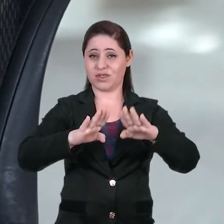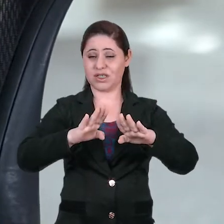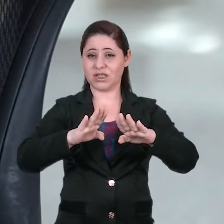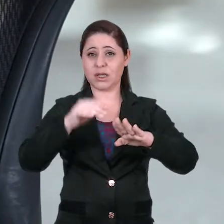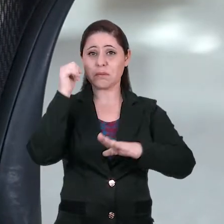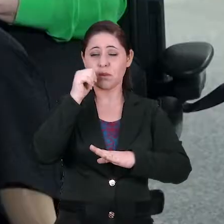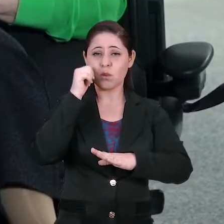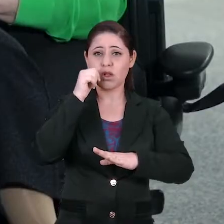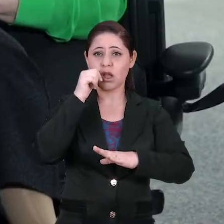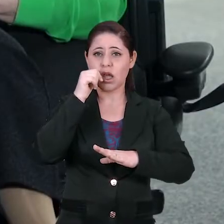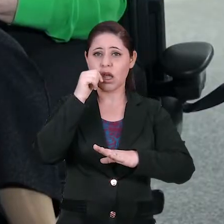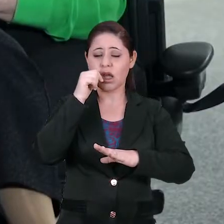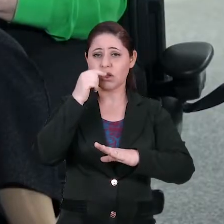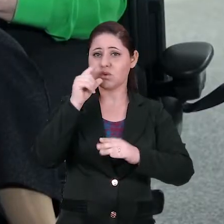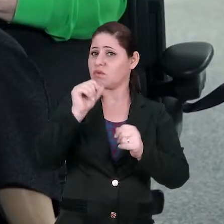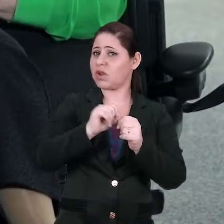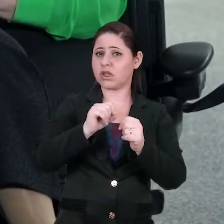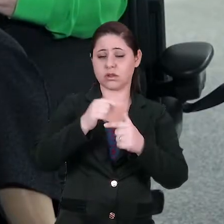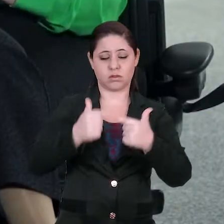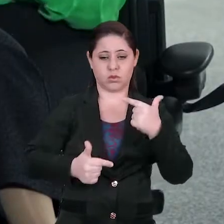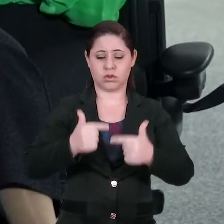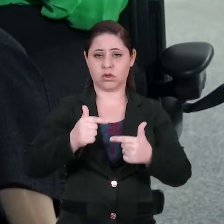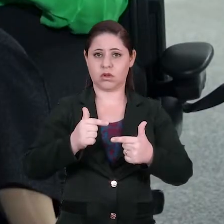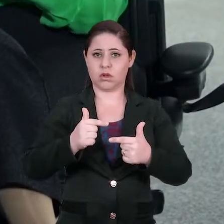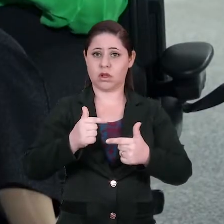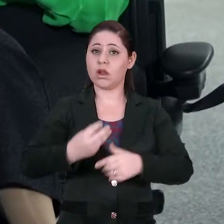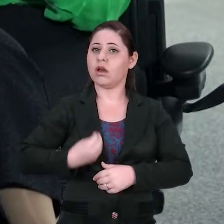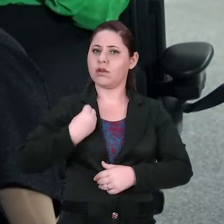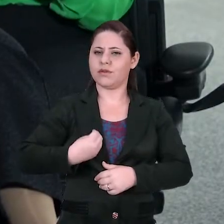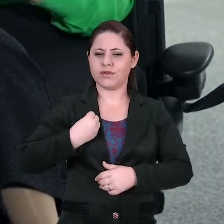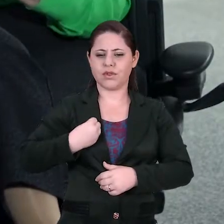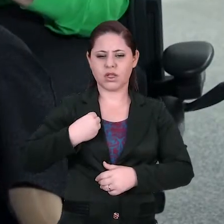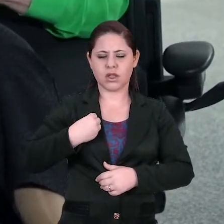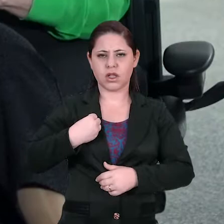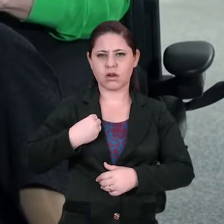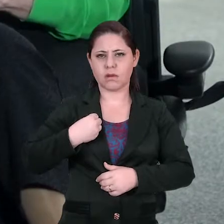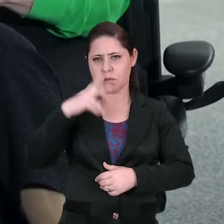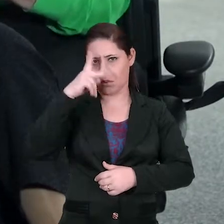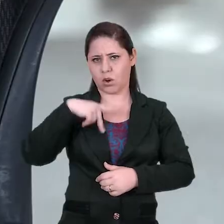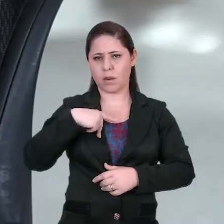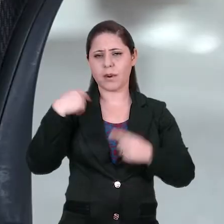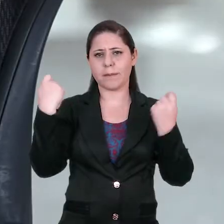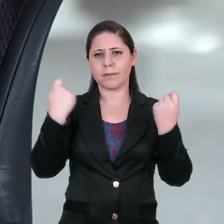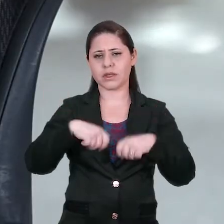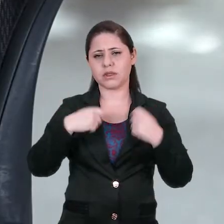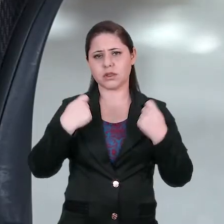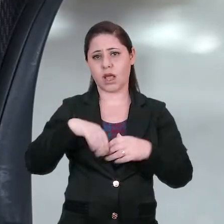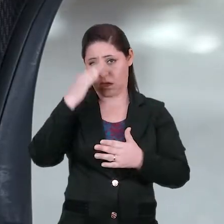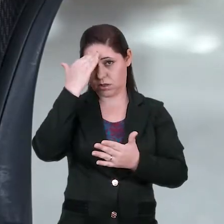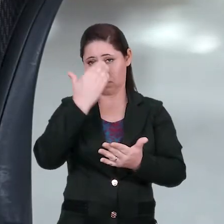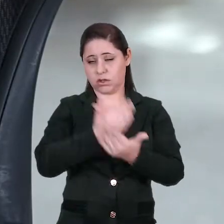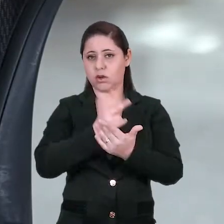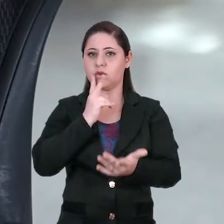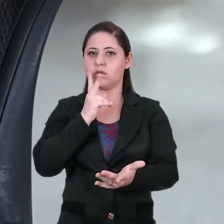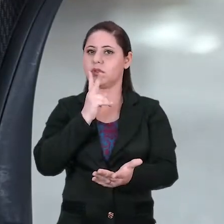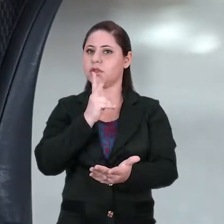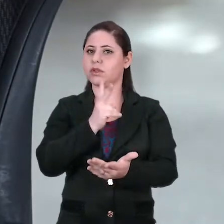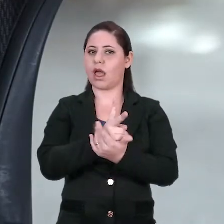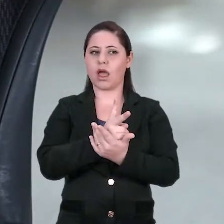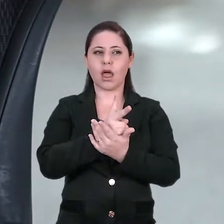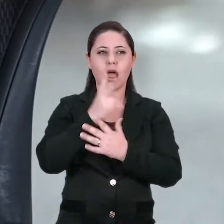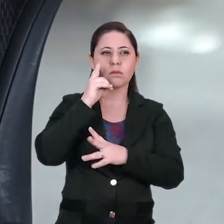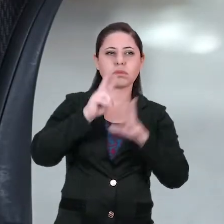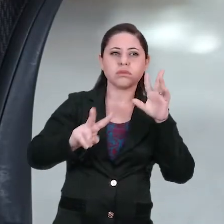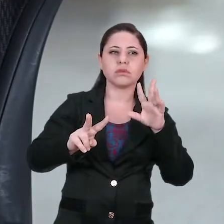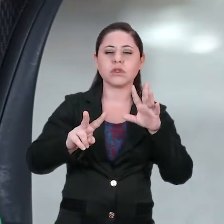E às vezes as mulheres deixam de fazer isso na política, mas na vida da gente, a gente tem que, acredito eu, tem que